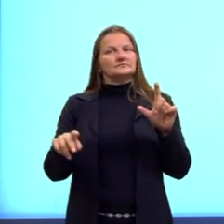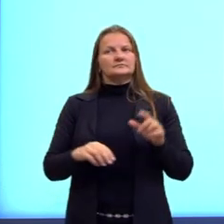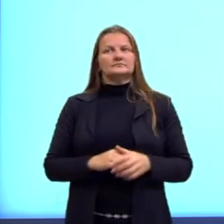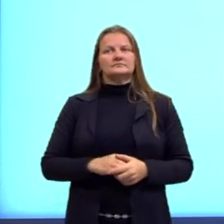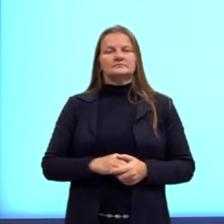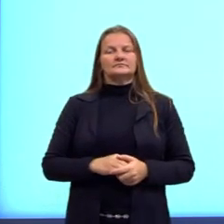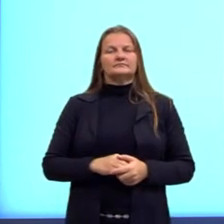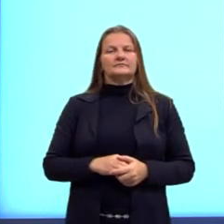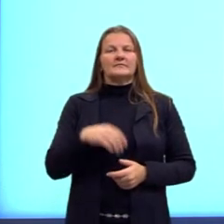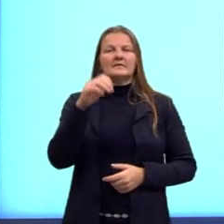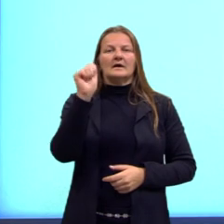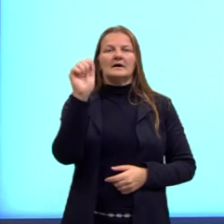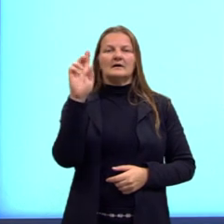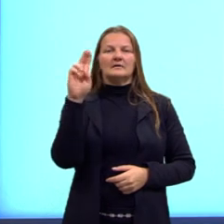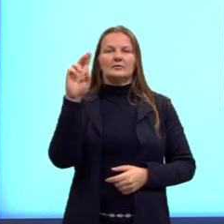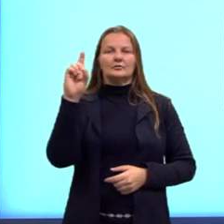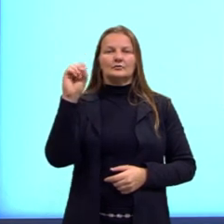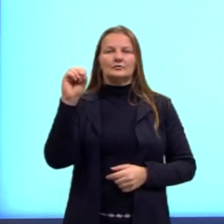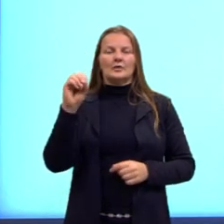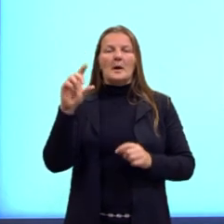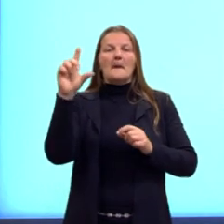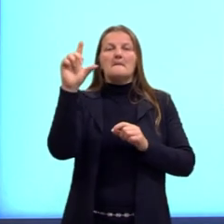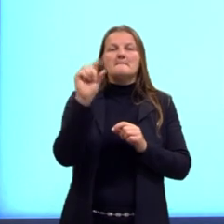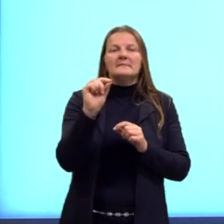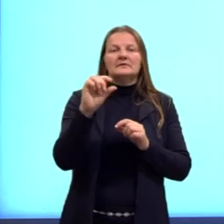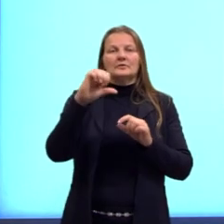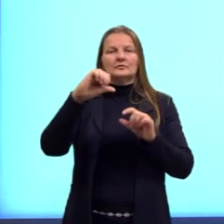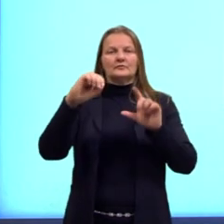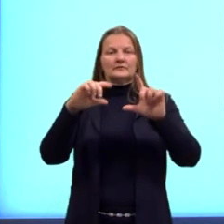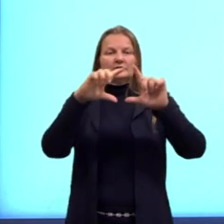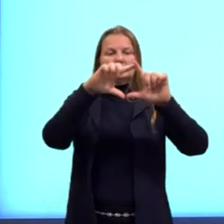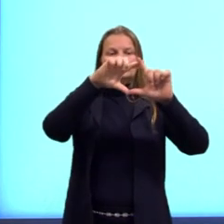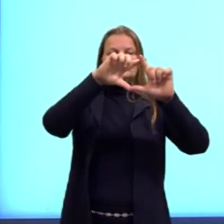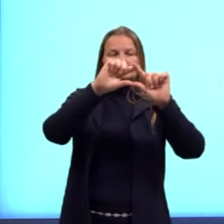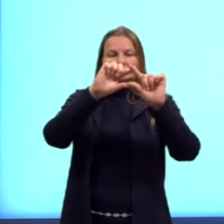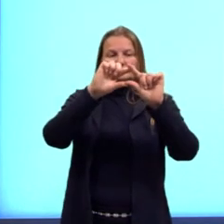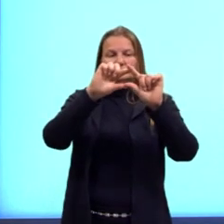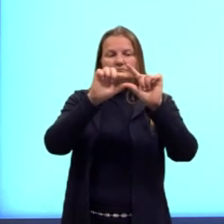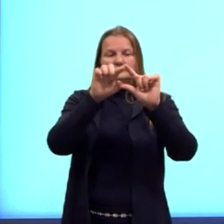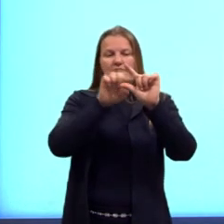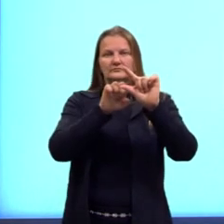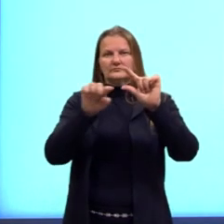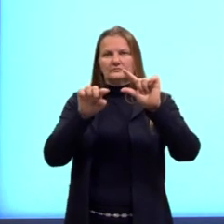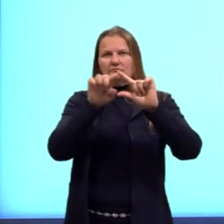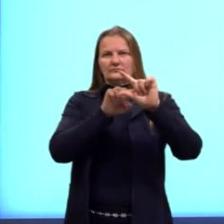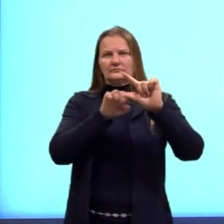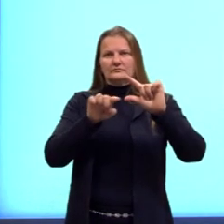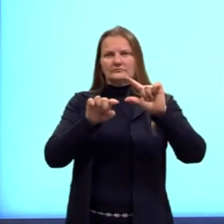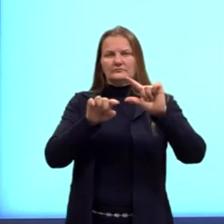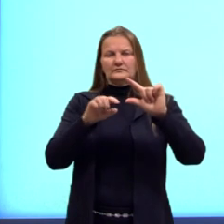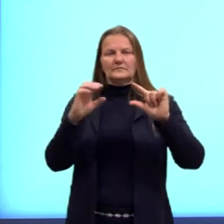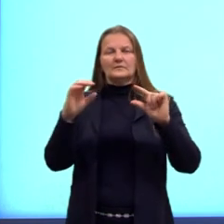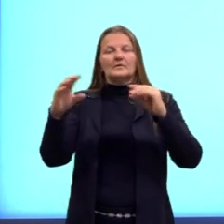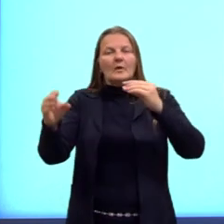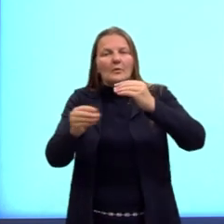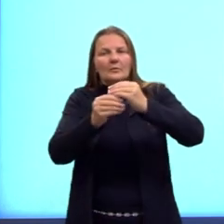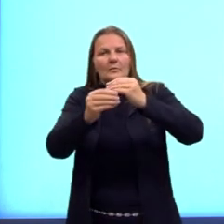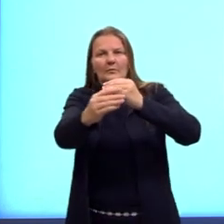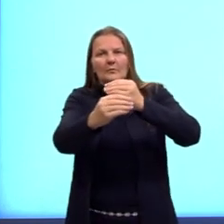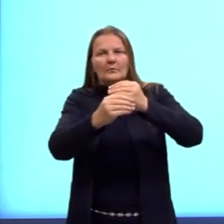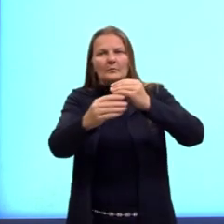ângulos agudos são ângulos menores do que 90 e nós chamamos estes ângulos então de complementares